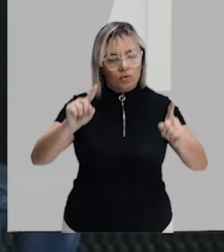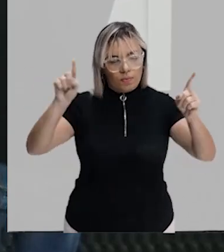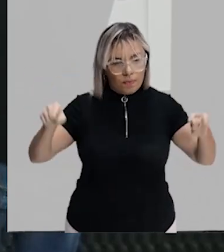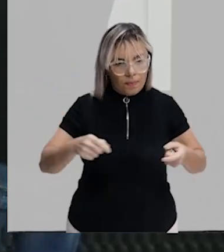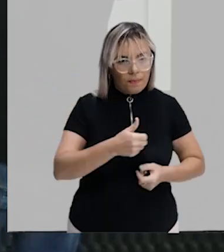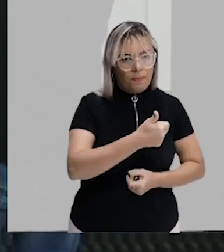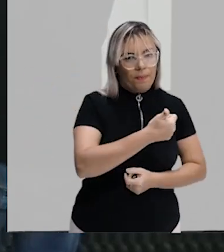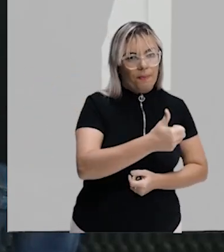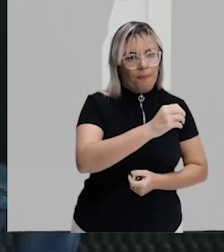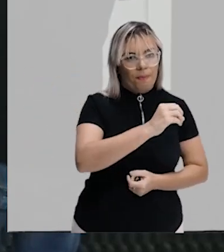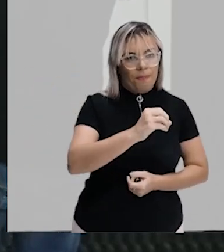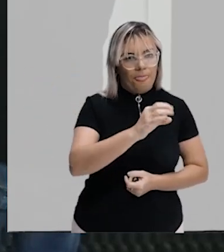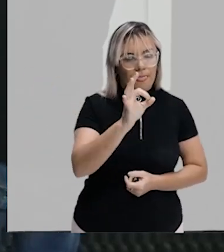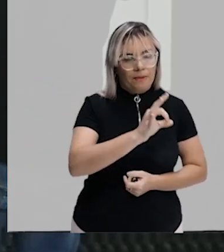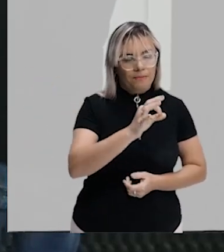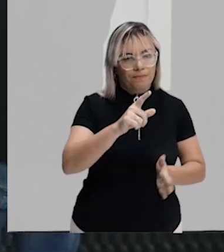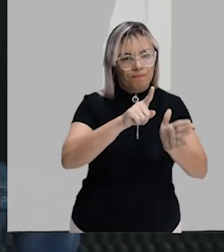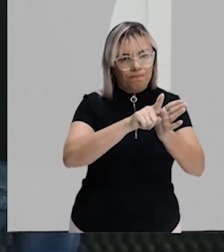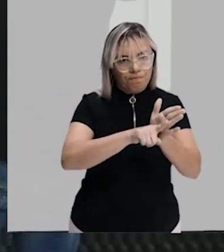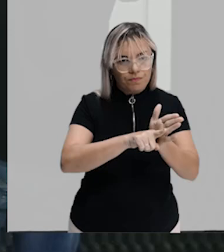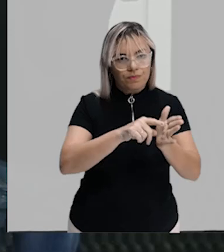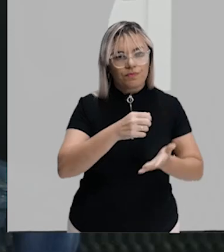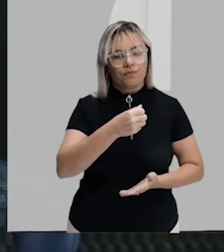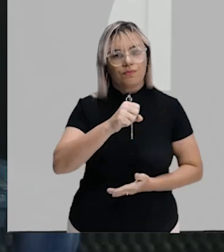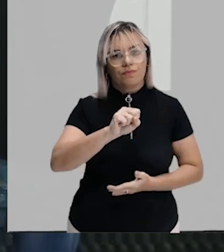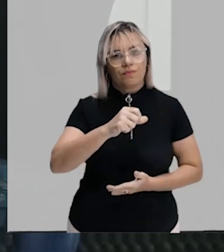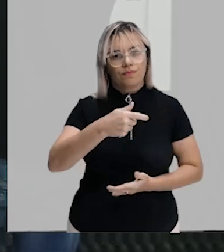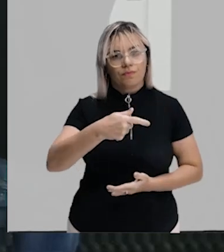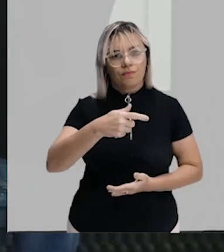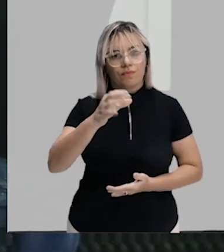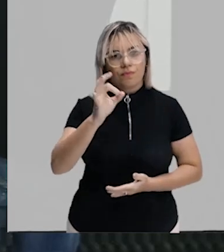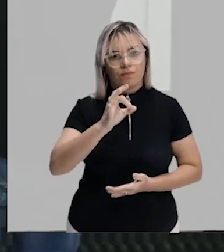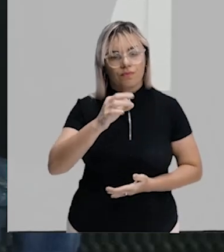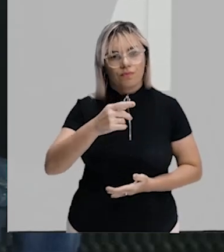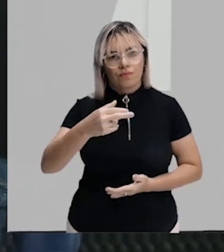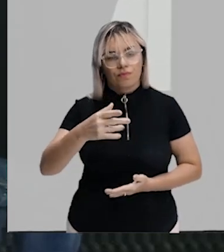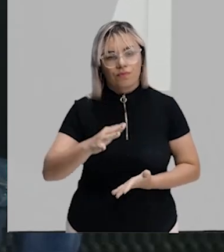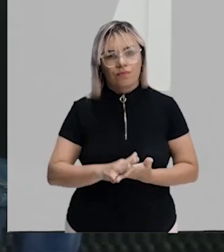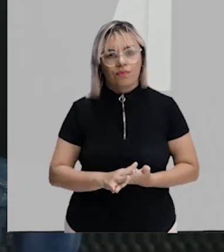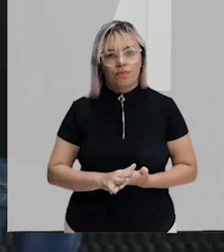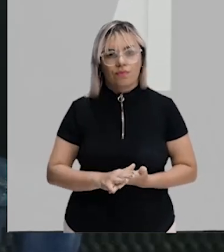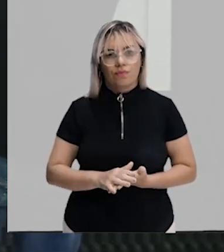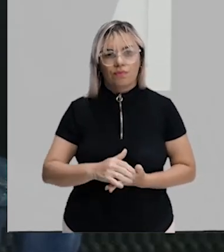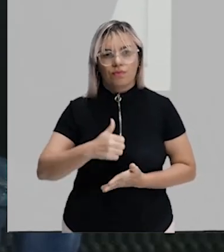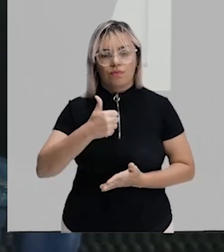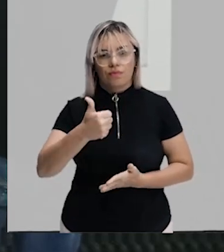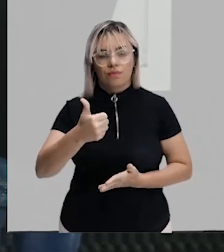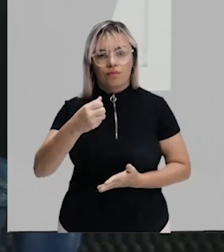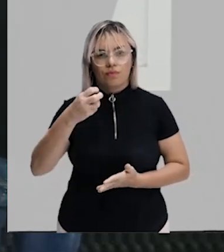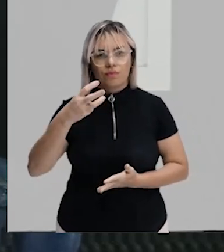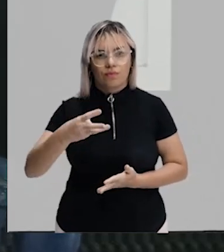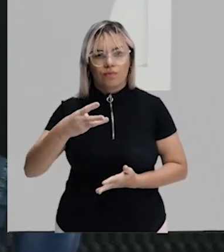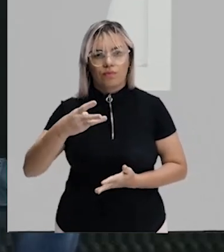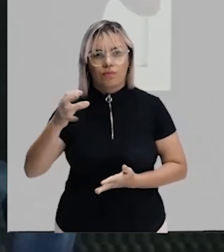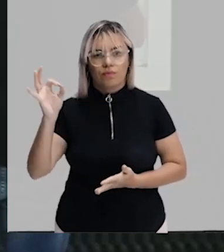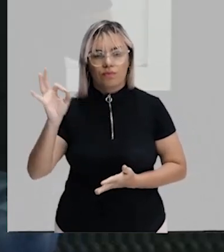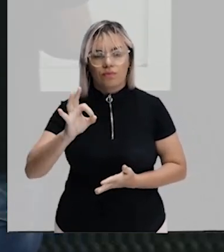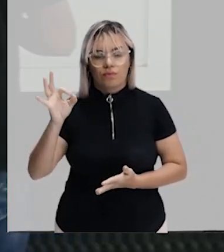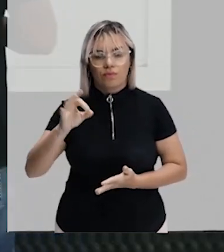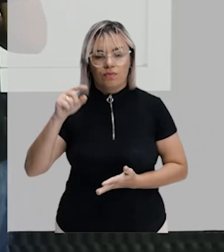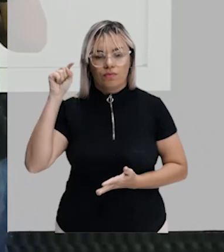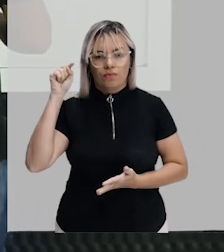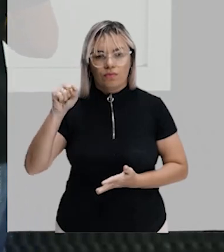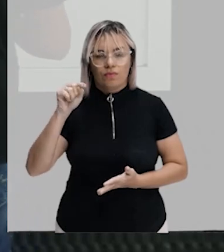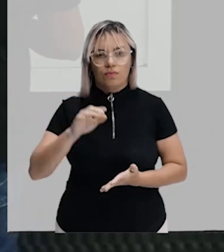menos o 87%, você vai ter 13%. É justamente quanto